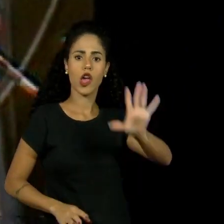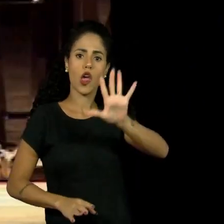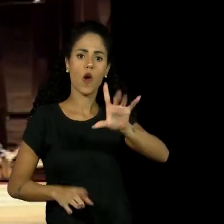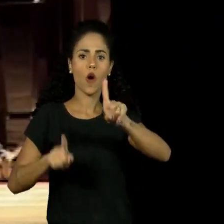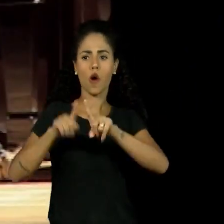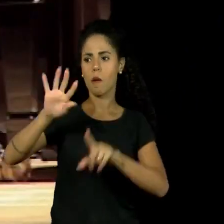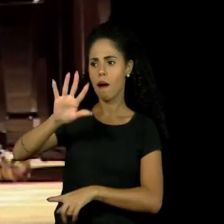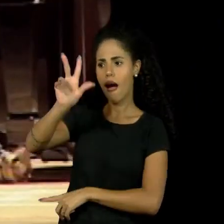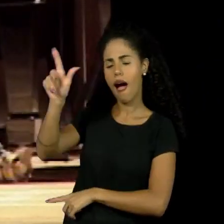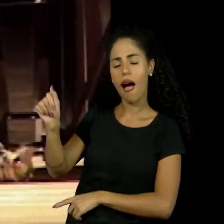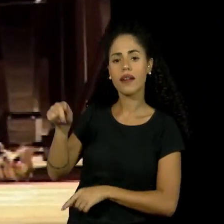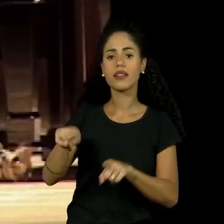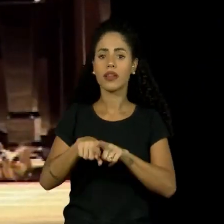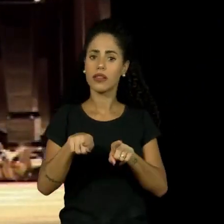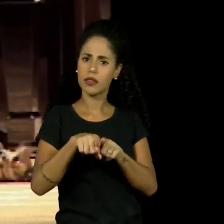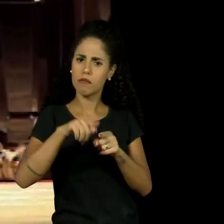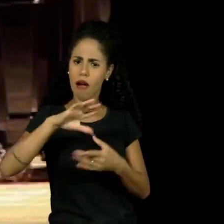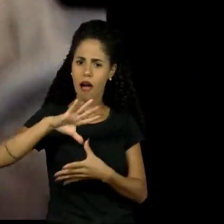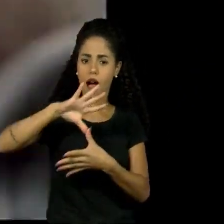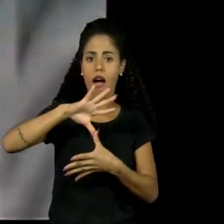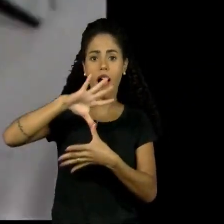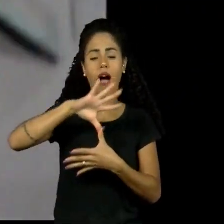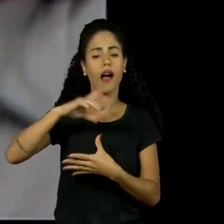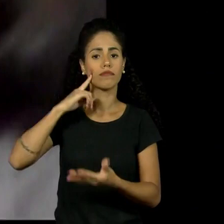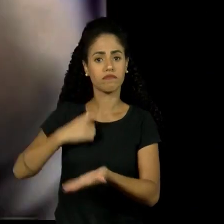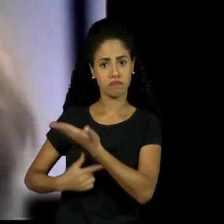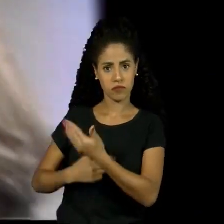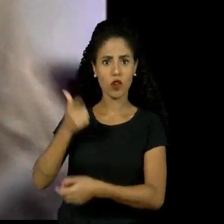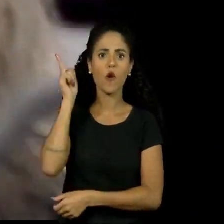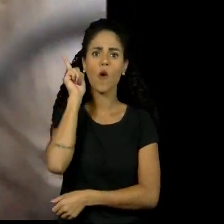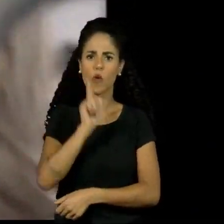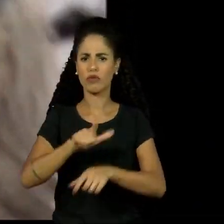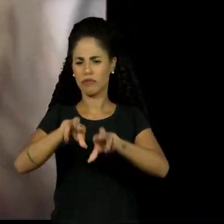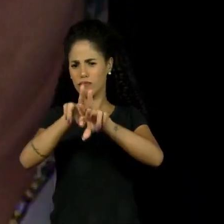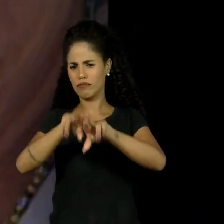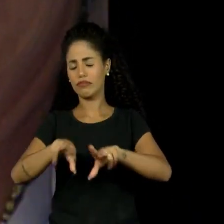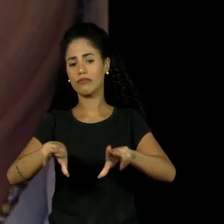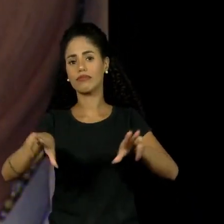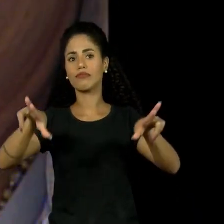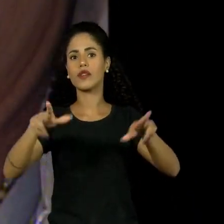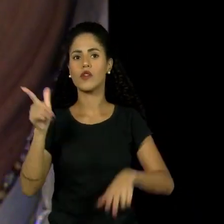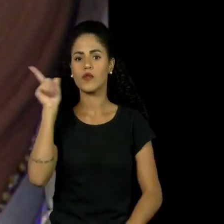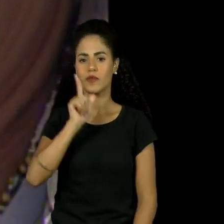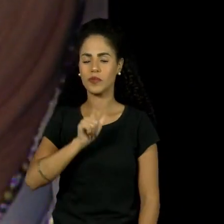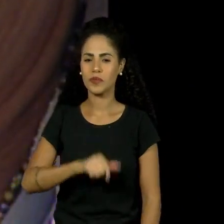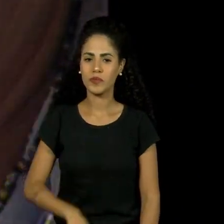Ásia, colaborando com artistas como Yo-Yo Ma, Jerry Mulligan e o nosso Tom Jobim.